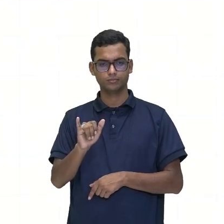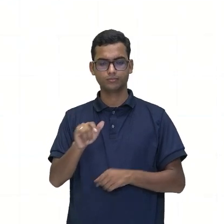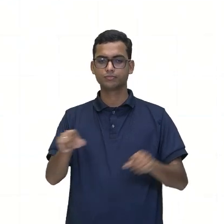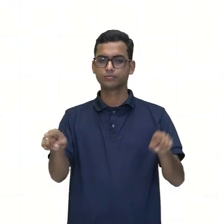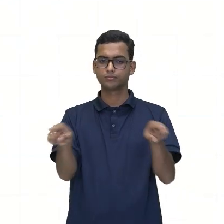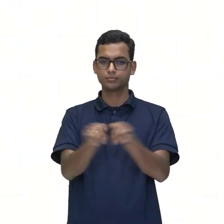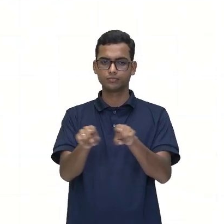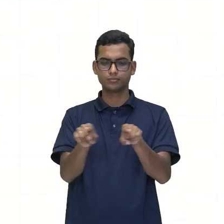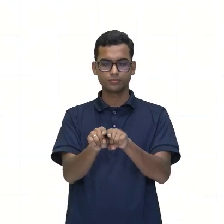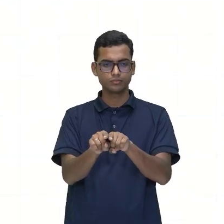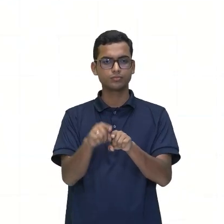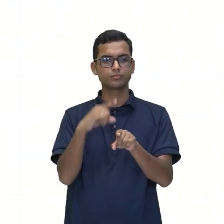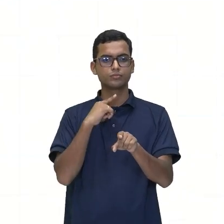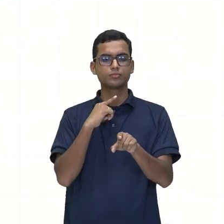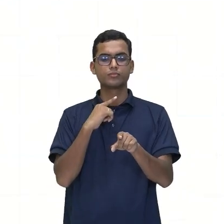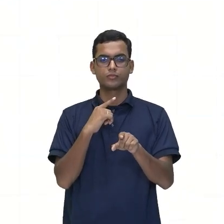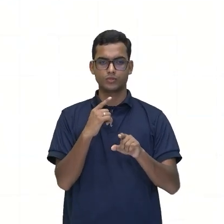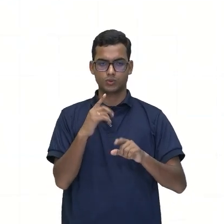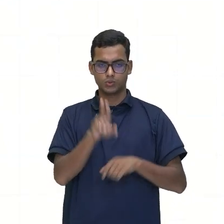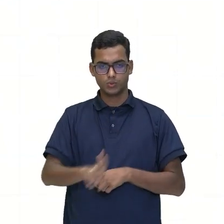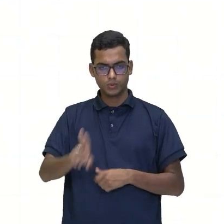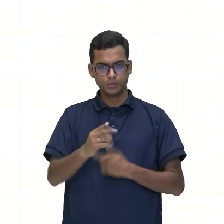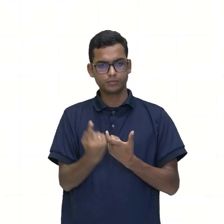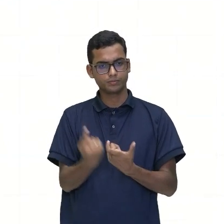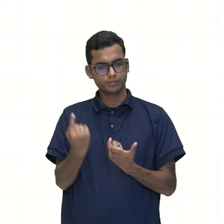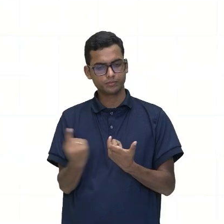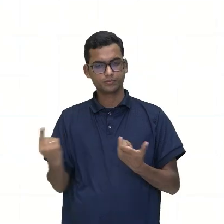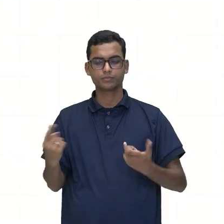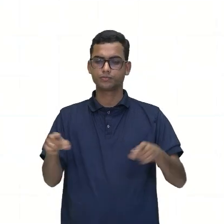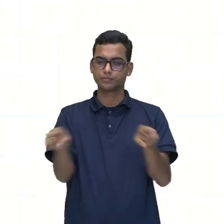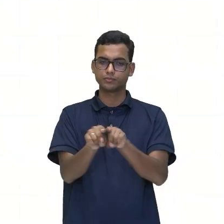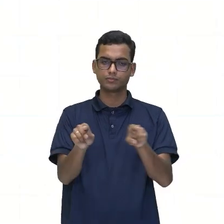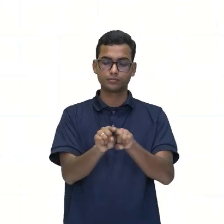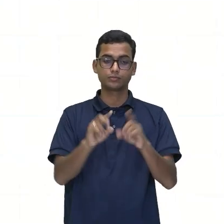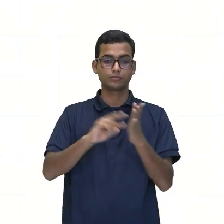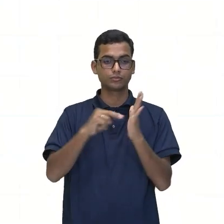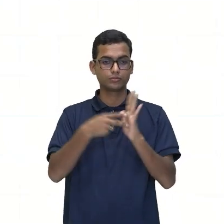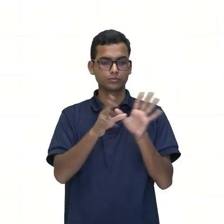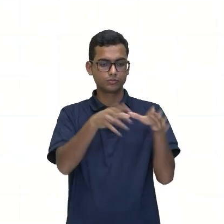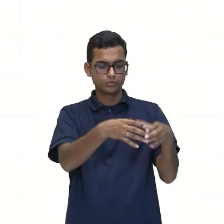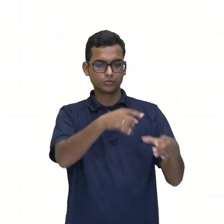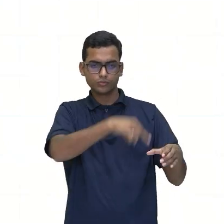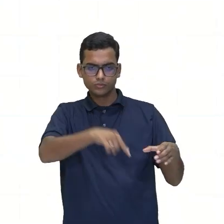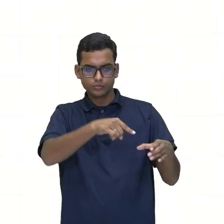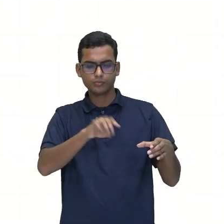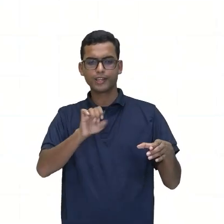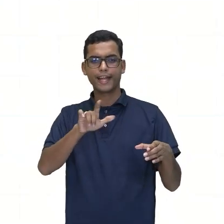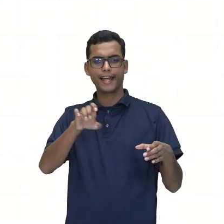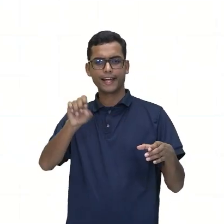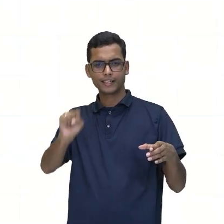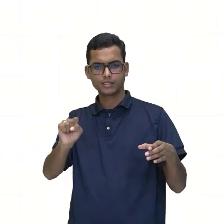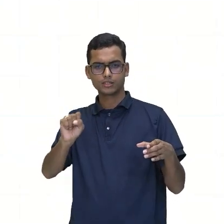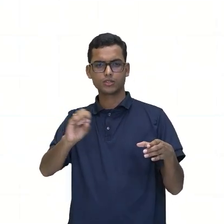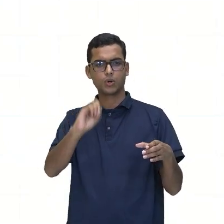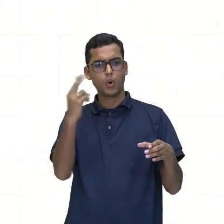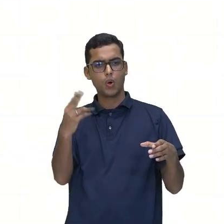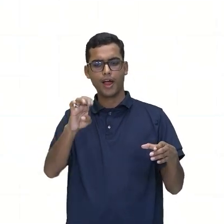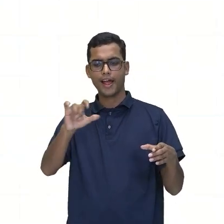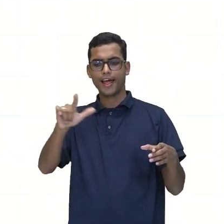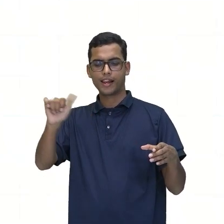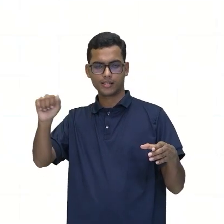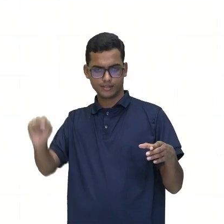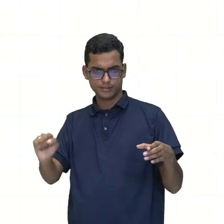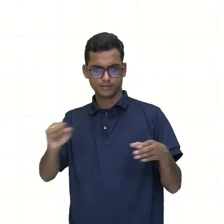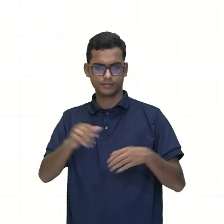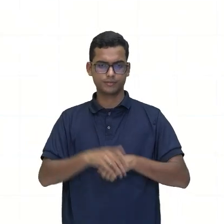significa eles ou elas, tá bom? Eles ou elas. E temos aqui o she, que